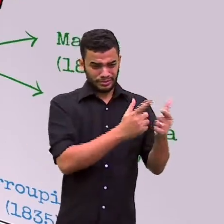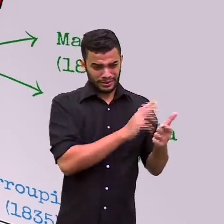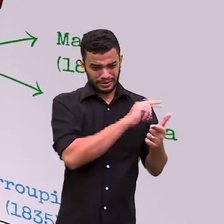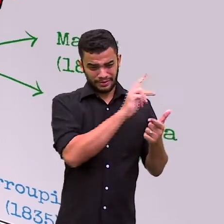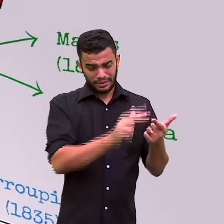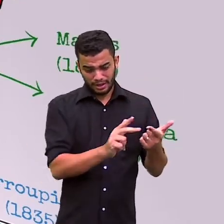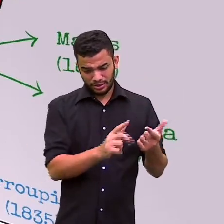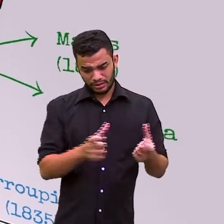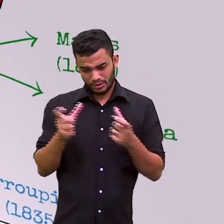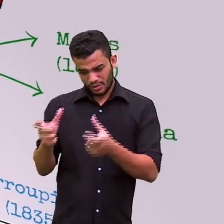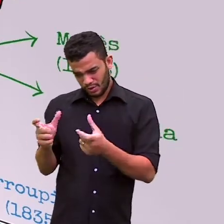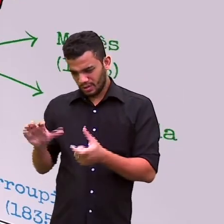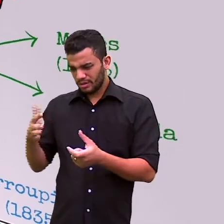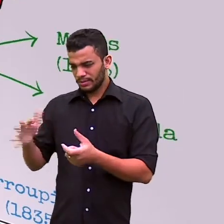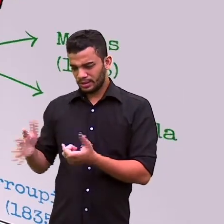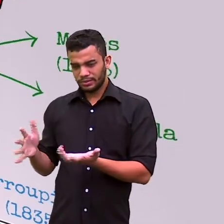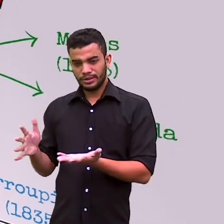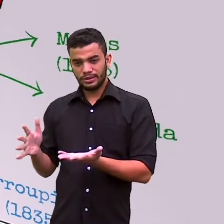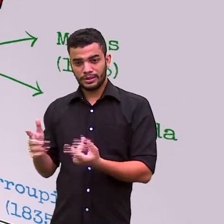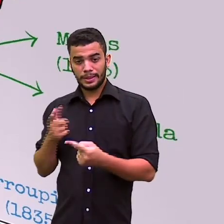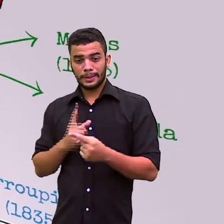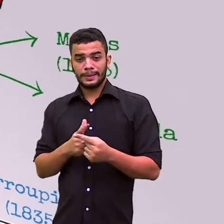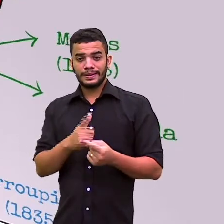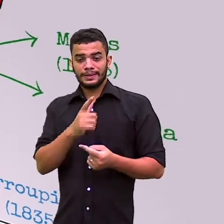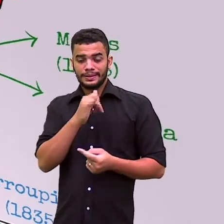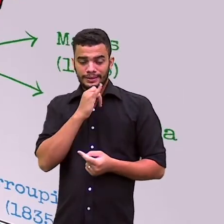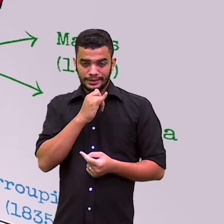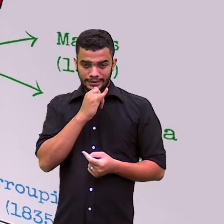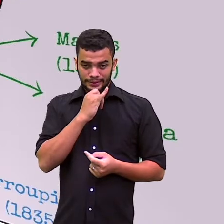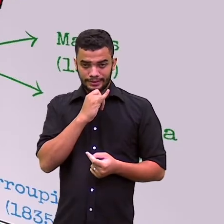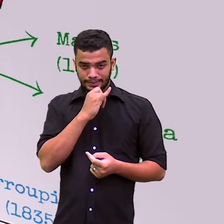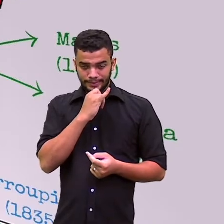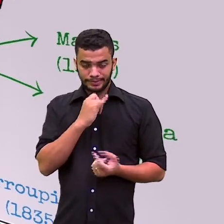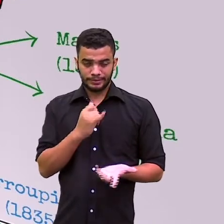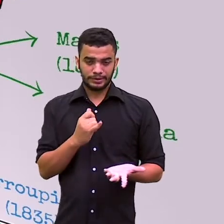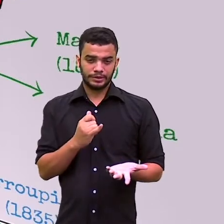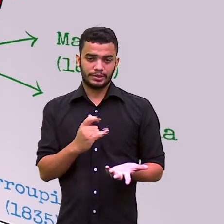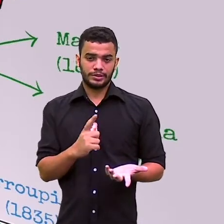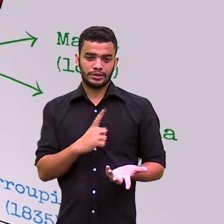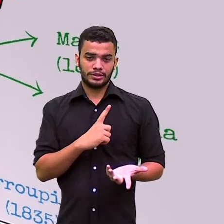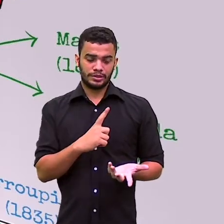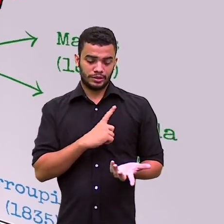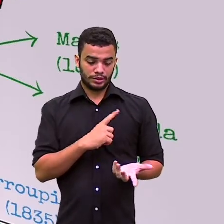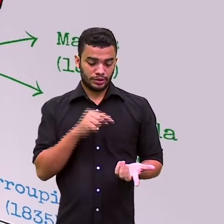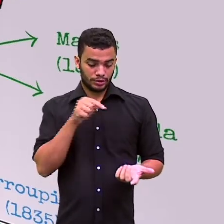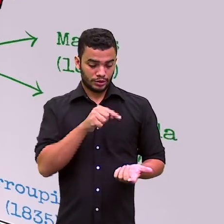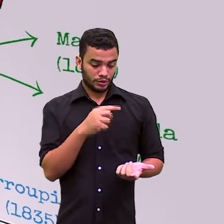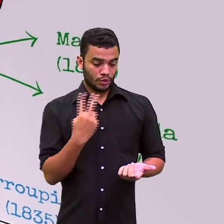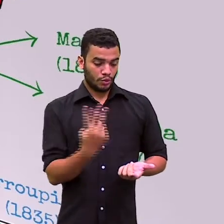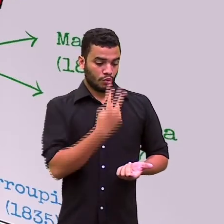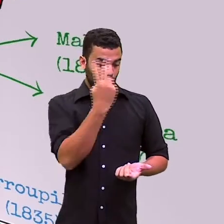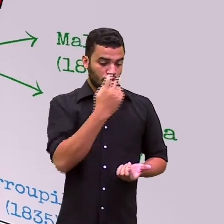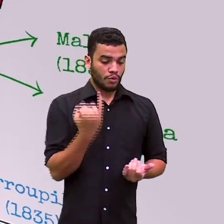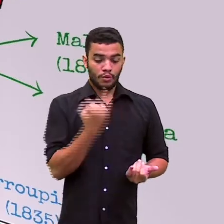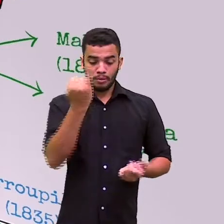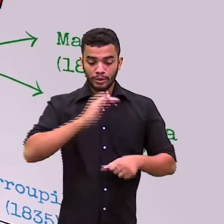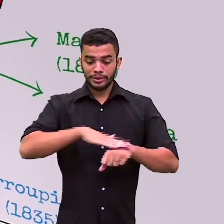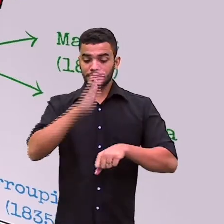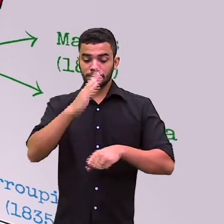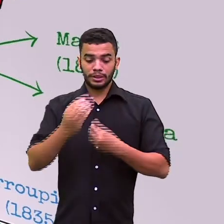que aquele setor representava na época. Como assim, Andresa? O valor. O